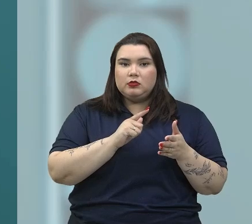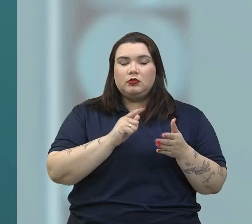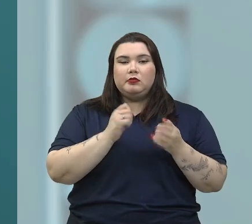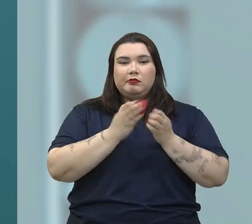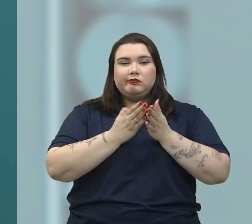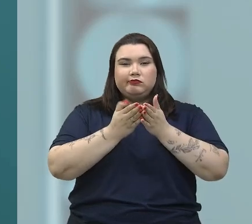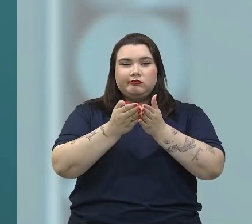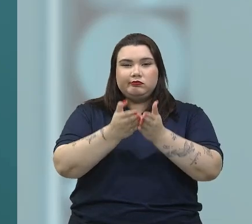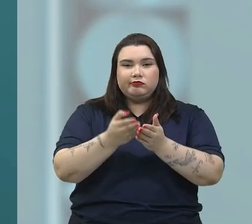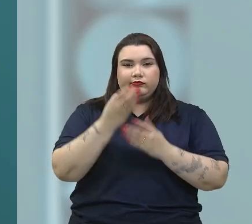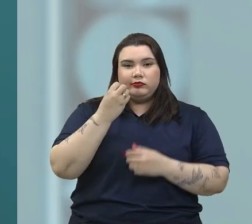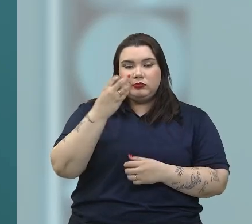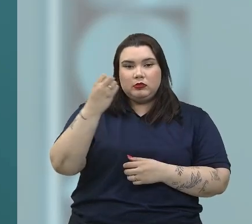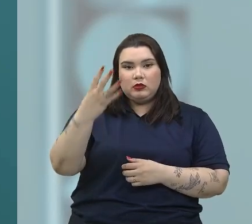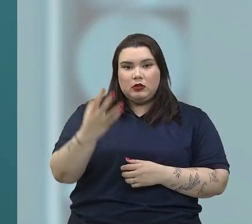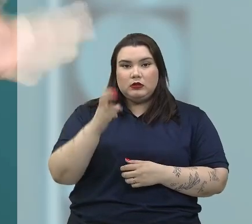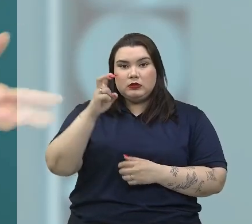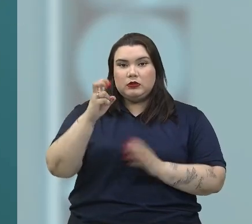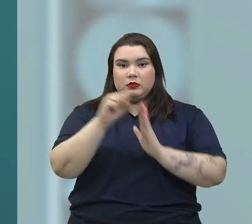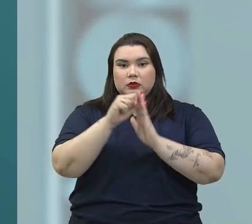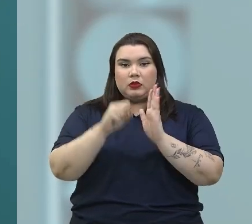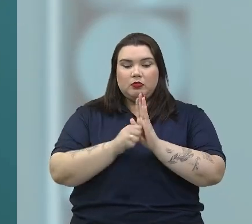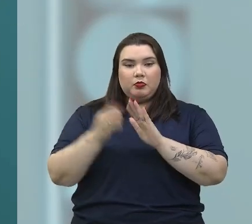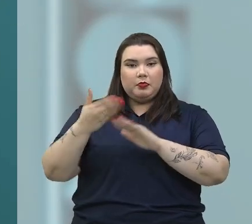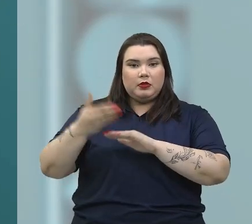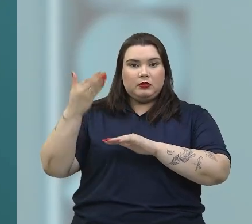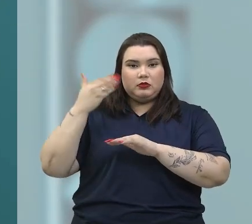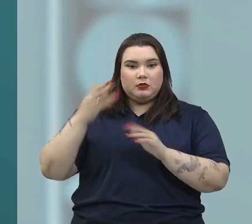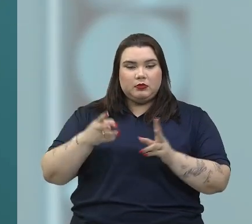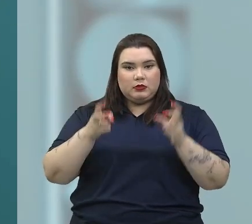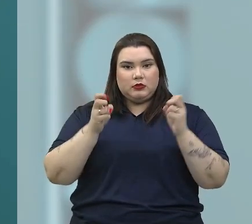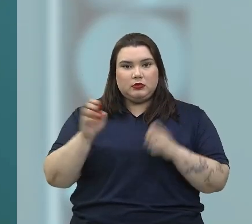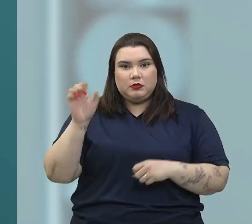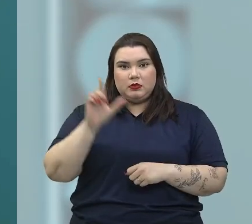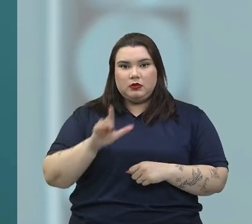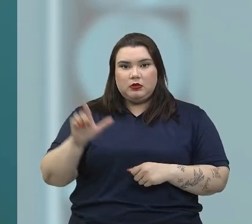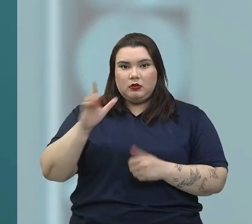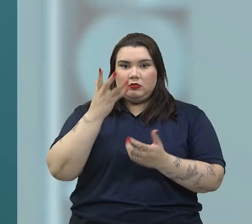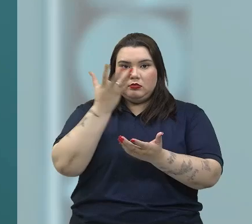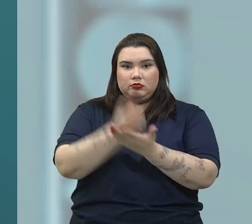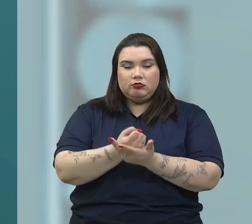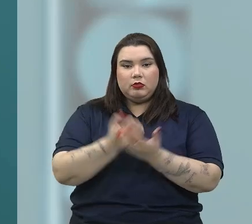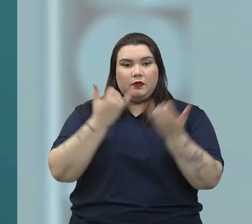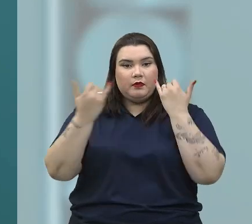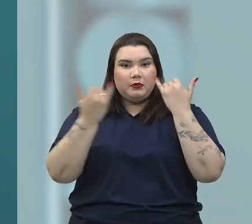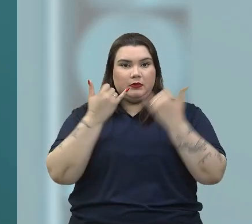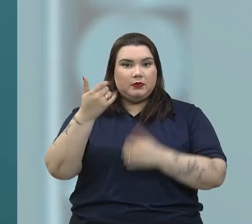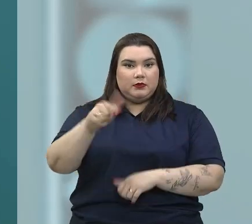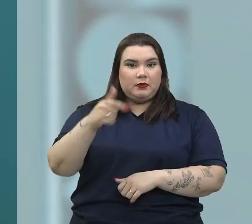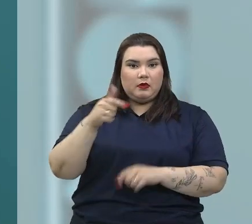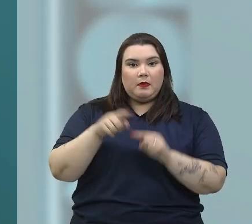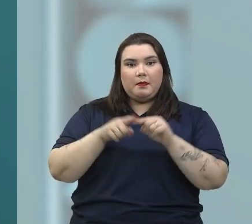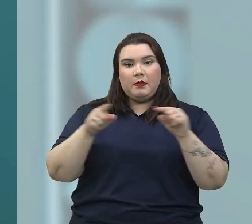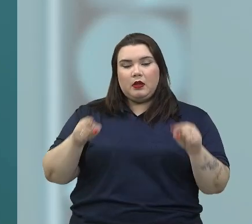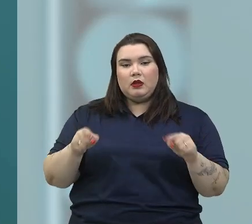oceanos 5 séculos atrás. A gente viu uma literatura totalmente, né, não está registrada nos papéis,